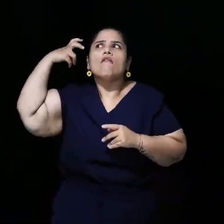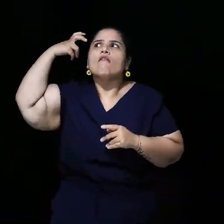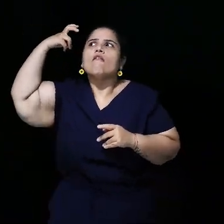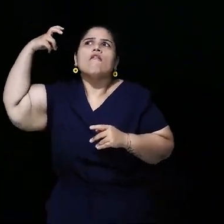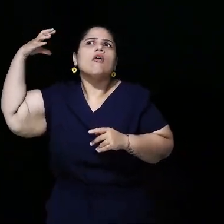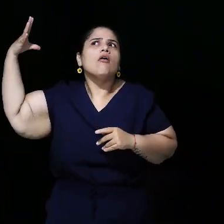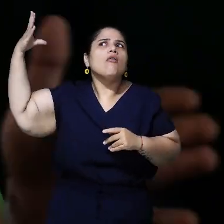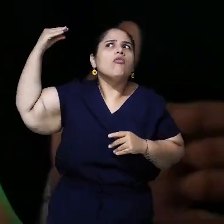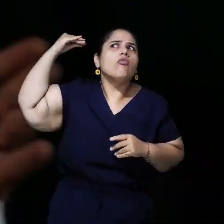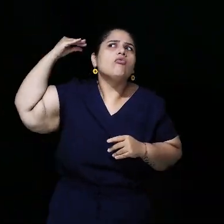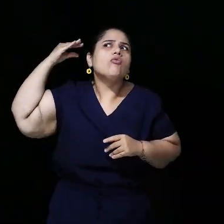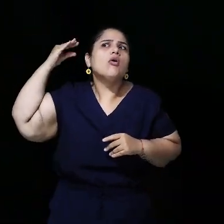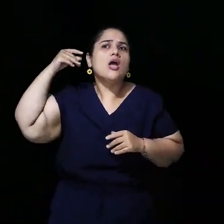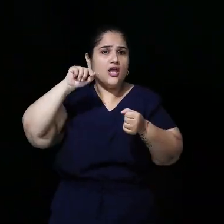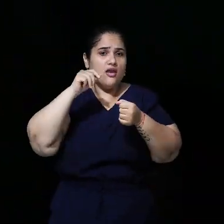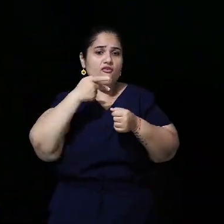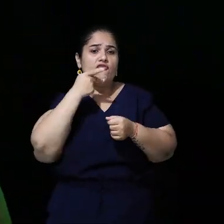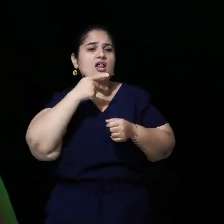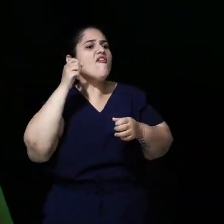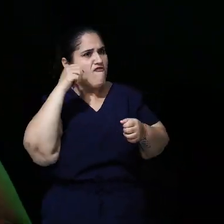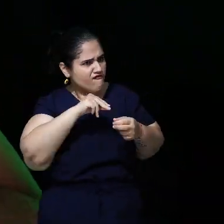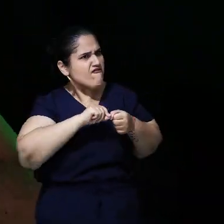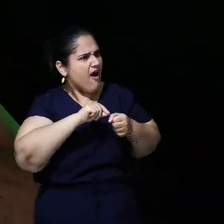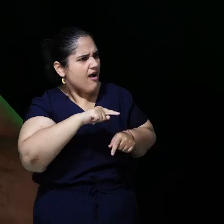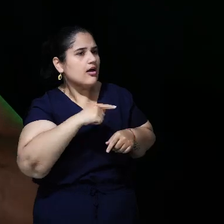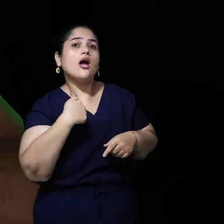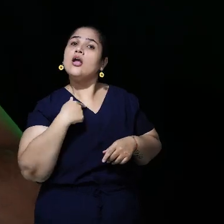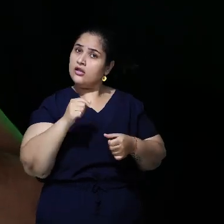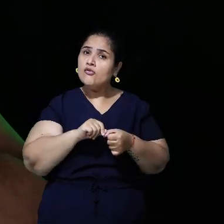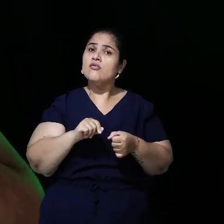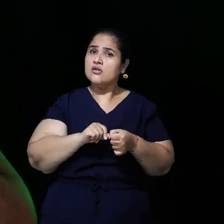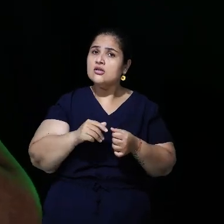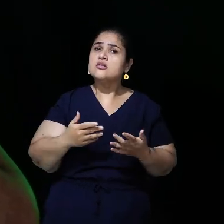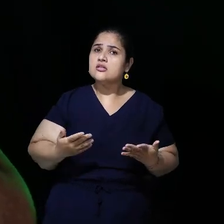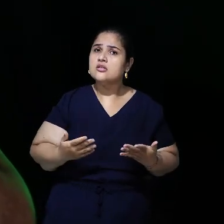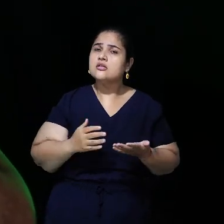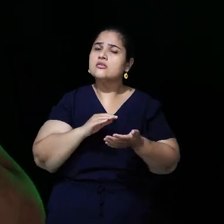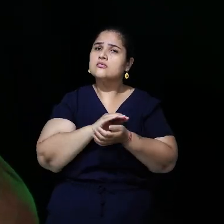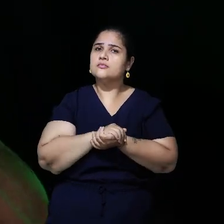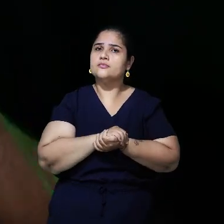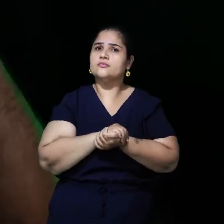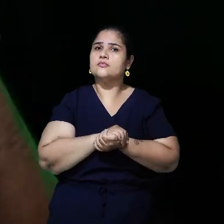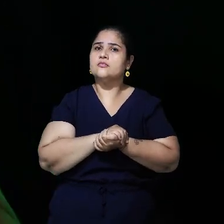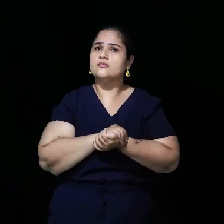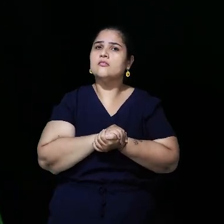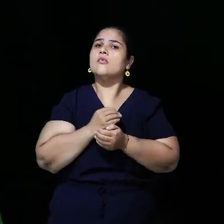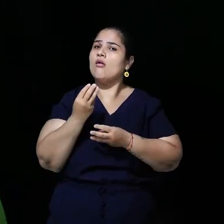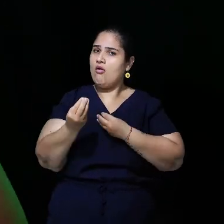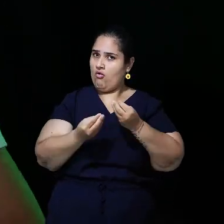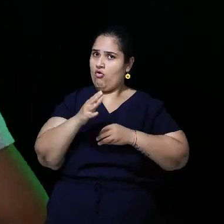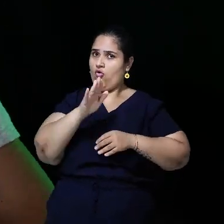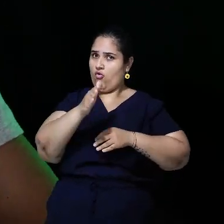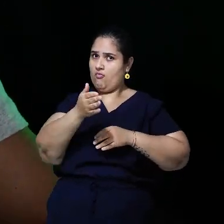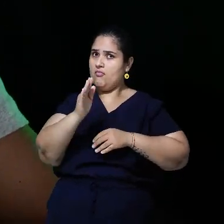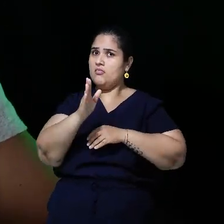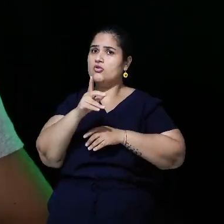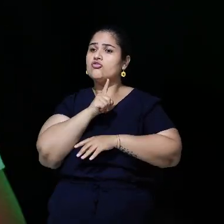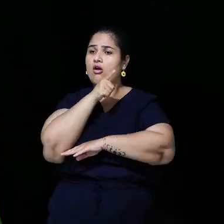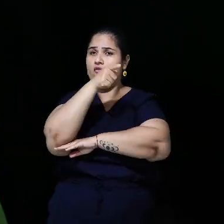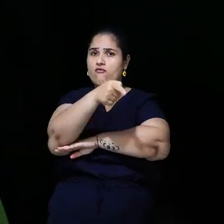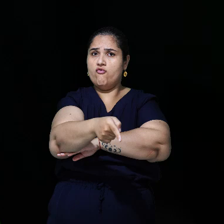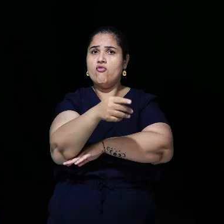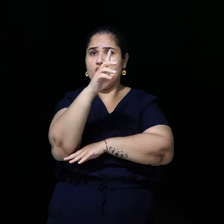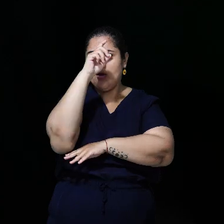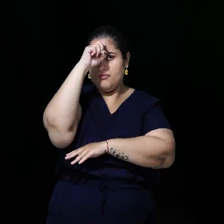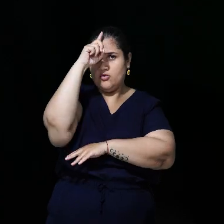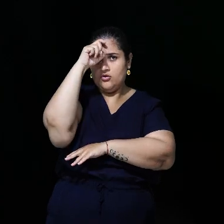atitudes. Elas falavam, faz, eu ia lá e fazia, entendeu? Que nem eu já fui parar no hospital internado, eu estava